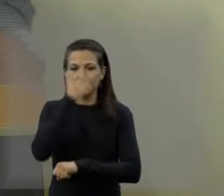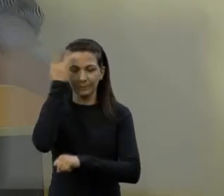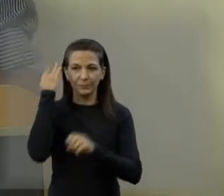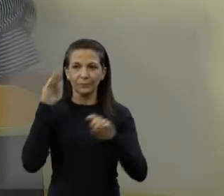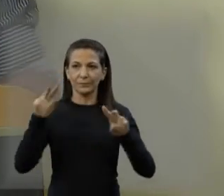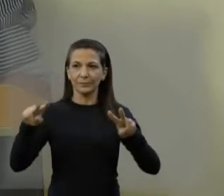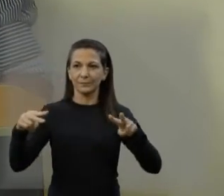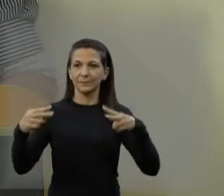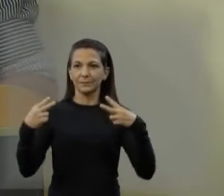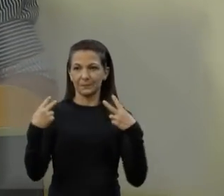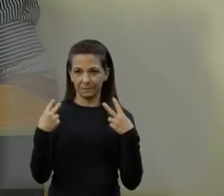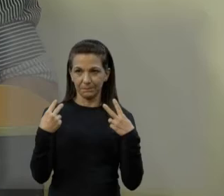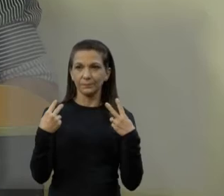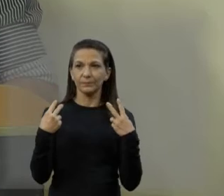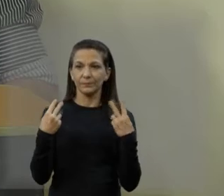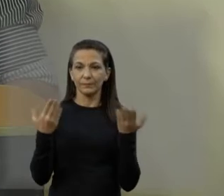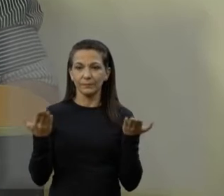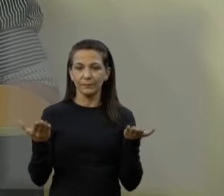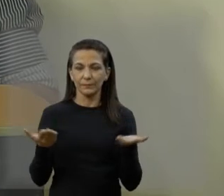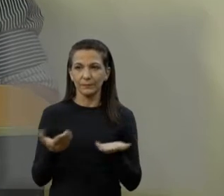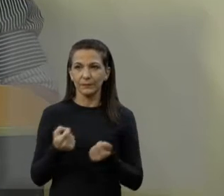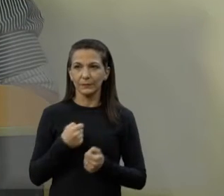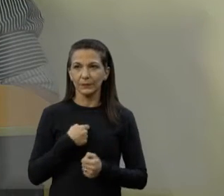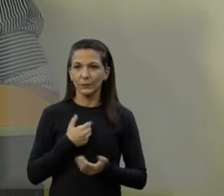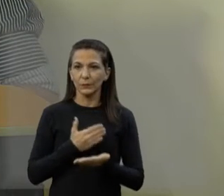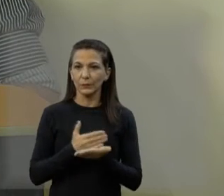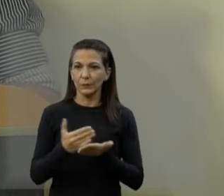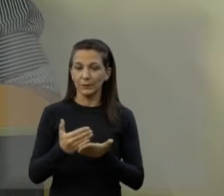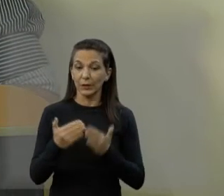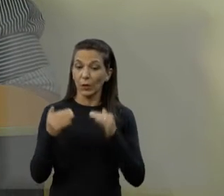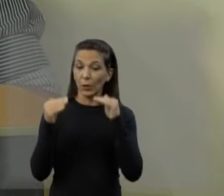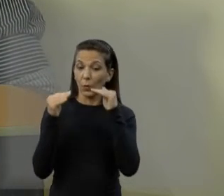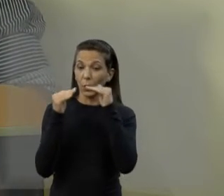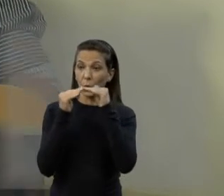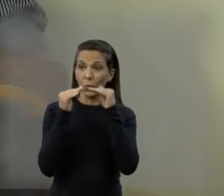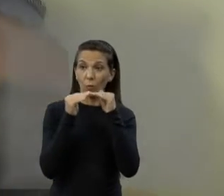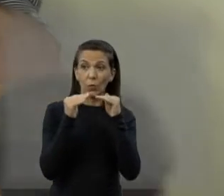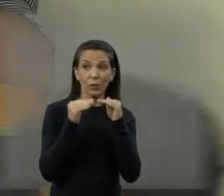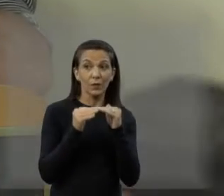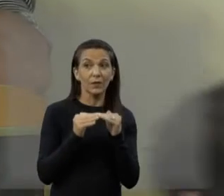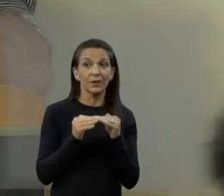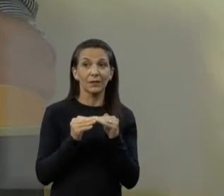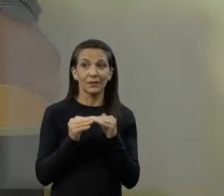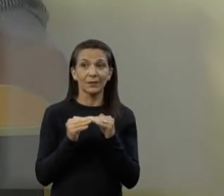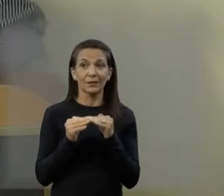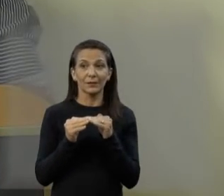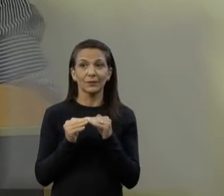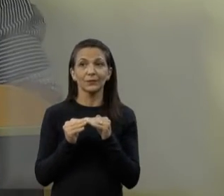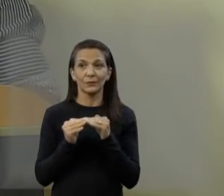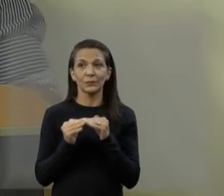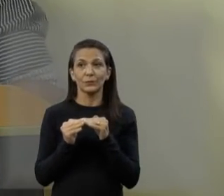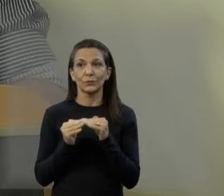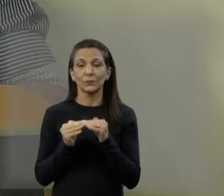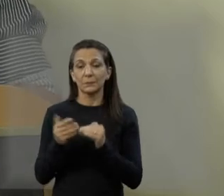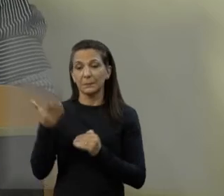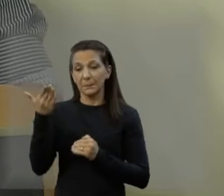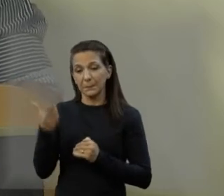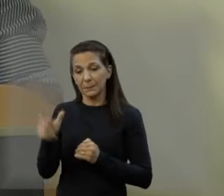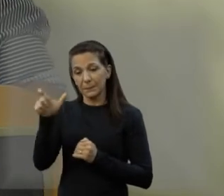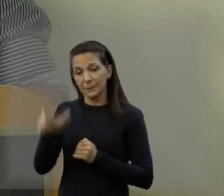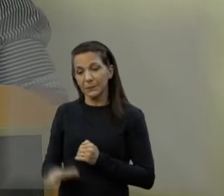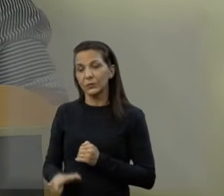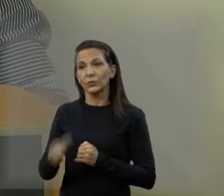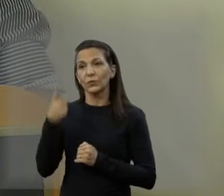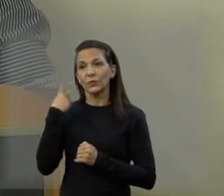acompanha vou começar aqui concordando coisa rara com o meu querido o vereador Marcos Garrido